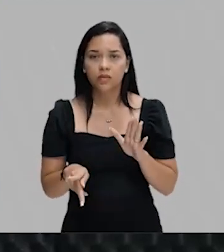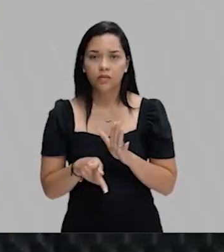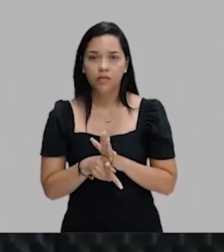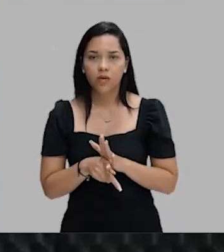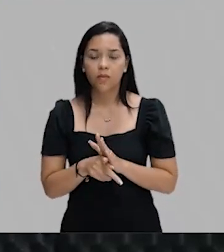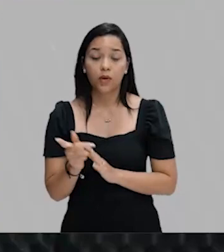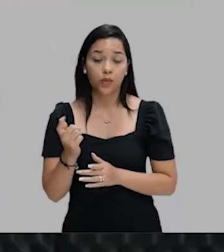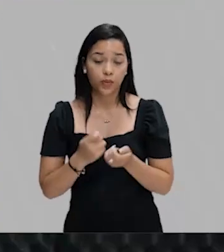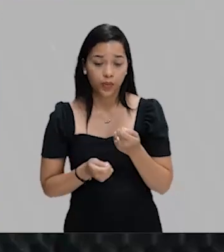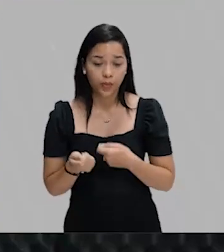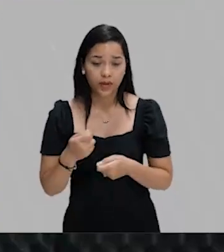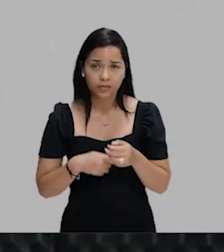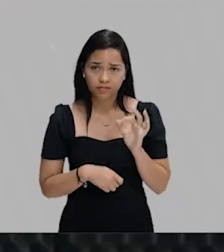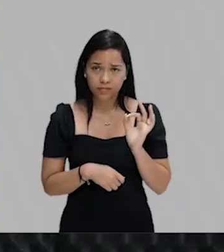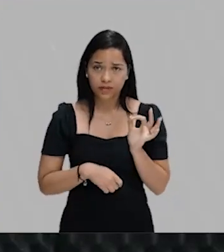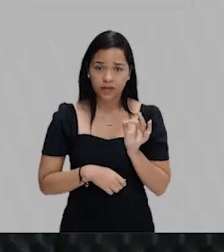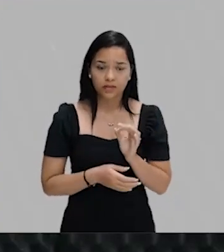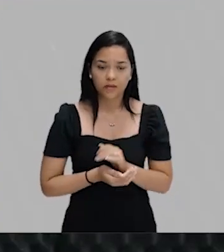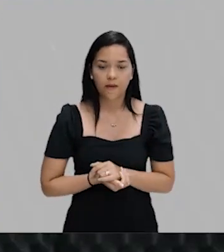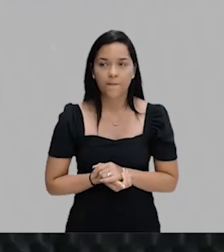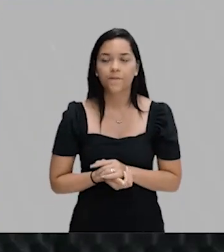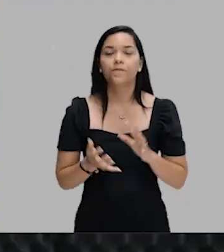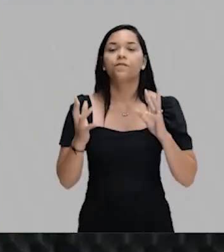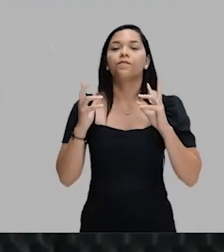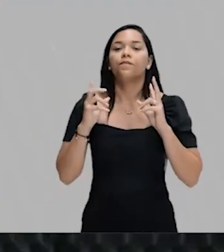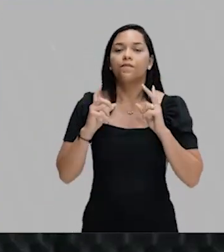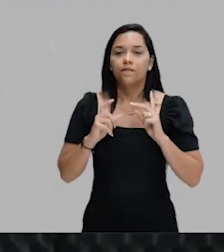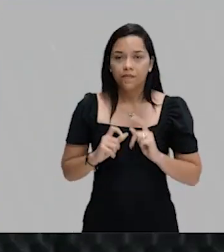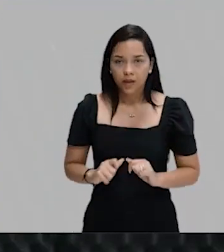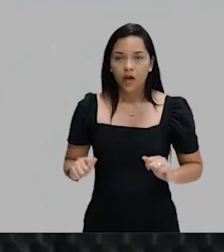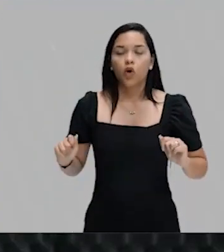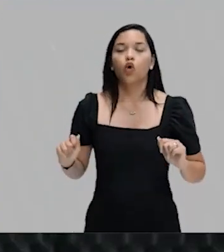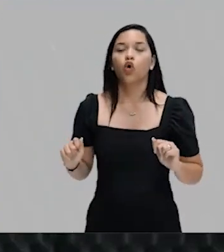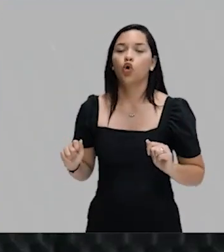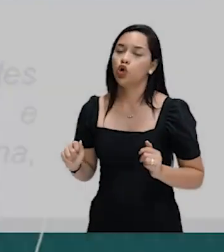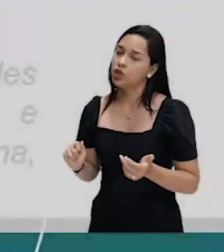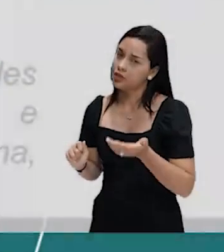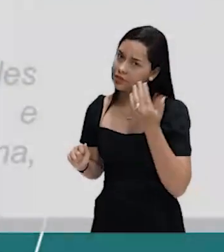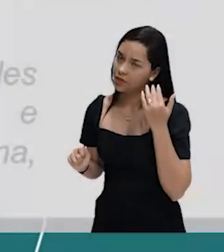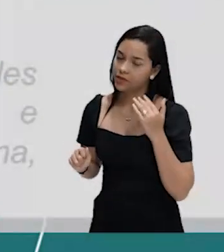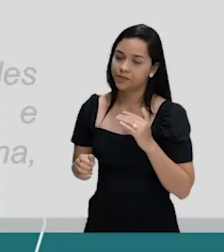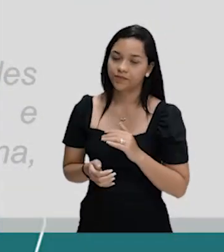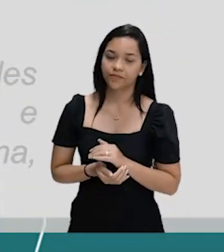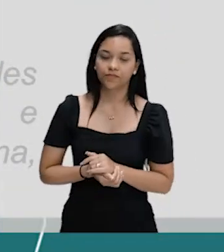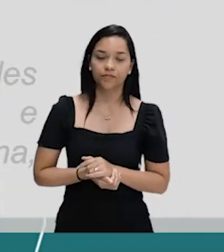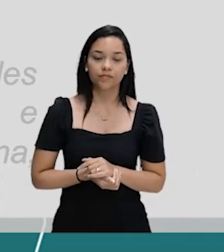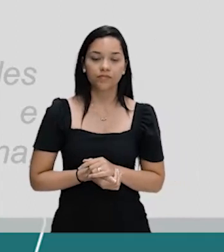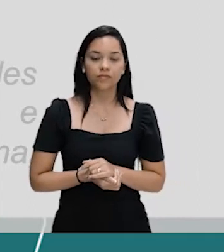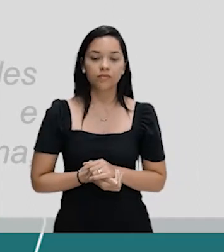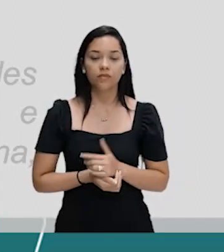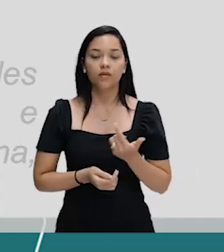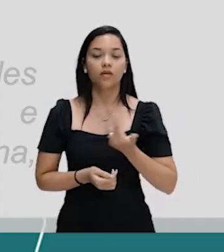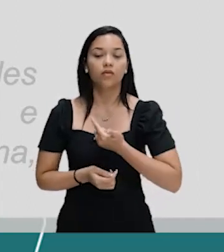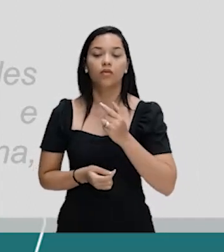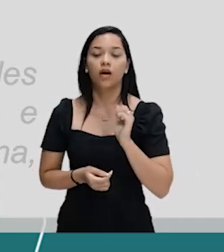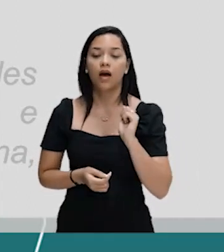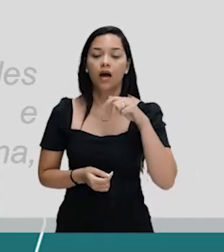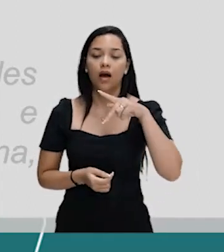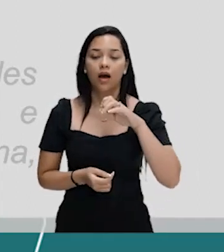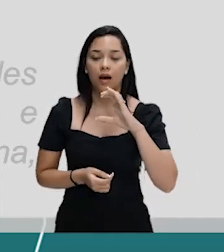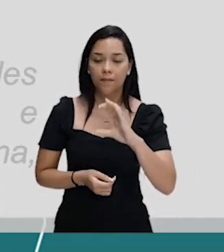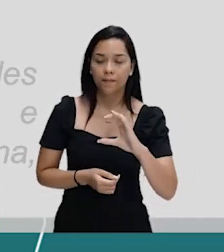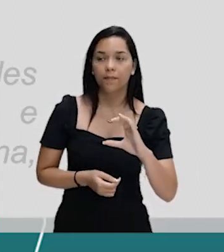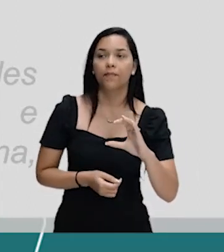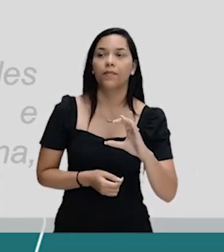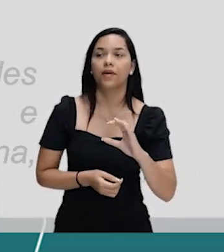puramente econômica. Bacana? Respira. Bora evoluir. Segundo bloco é o APEC,